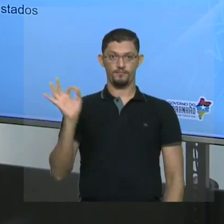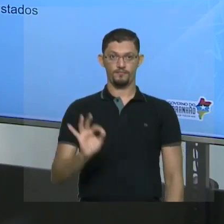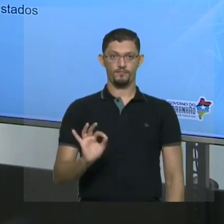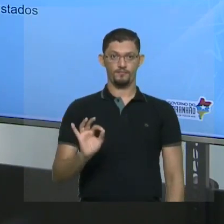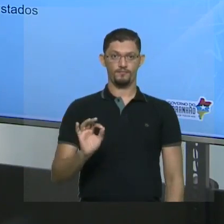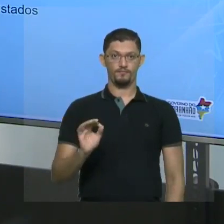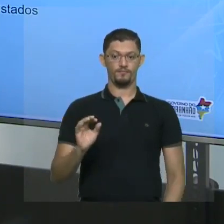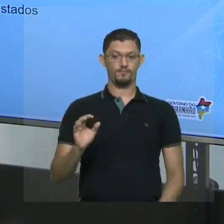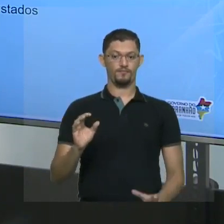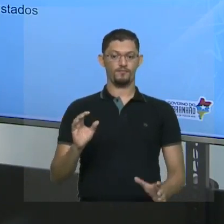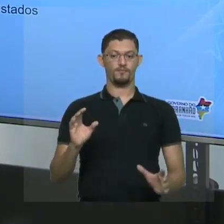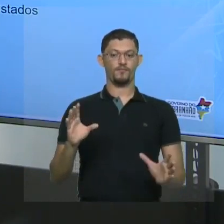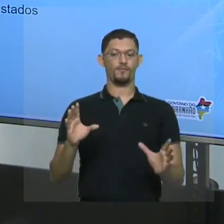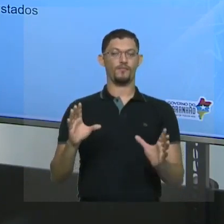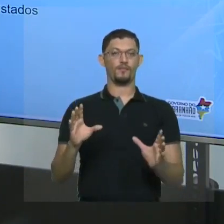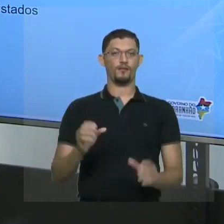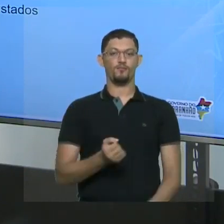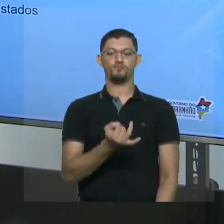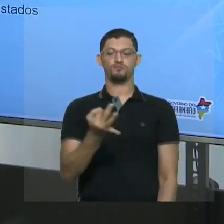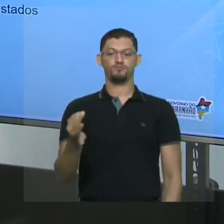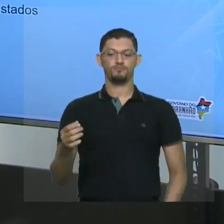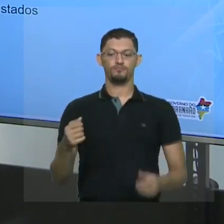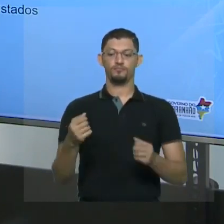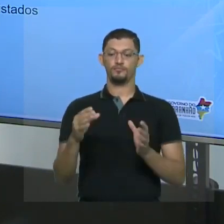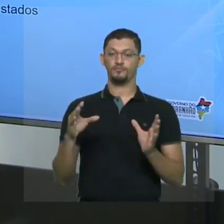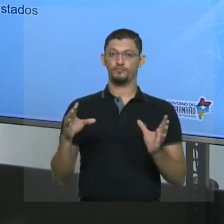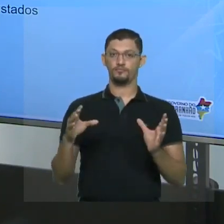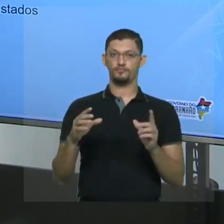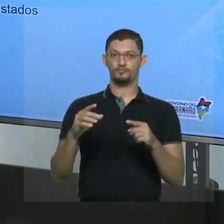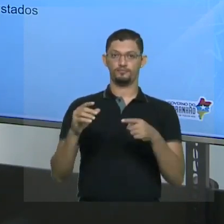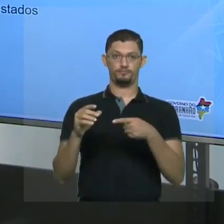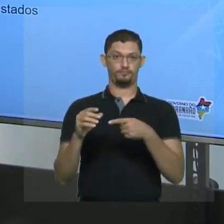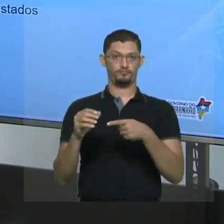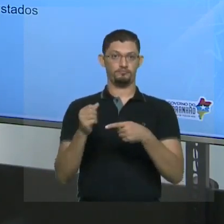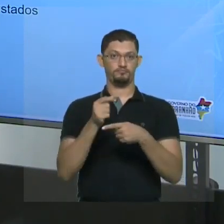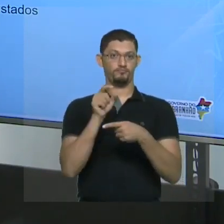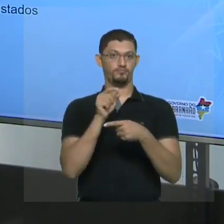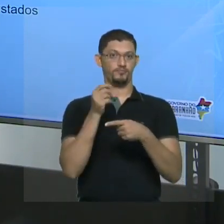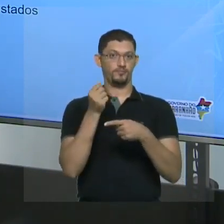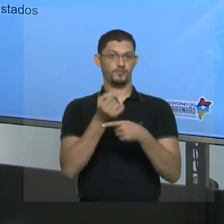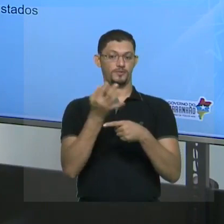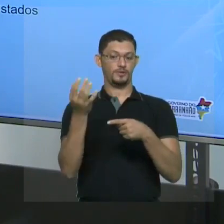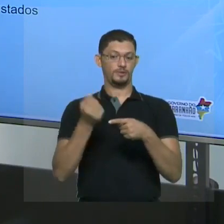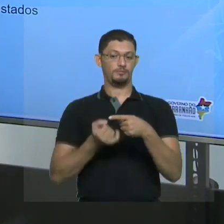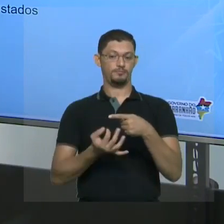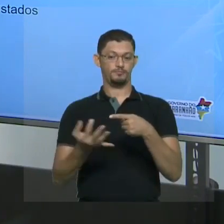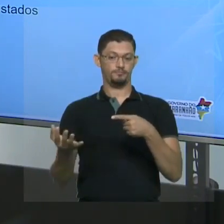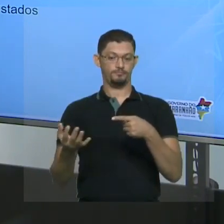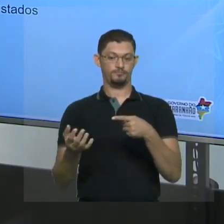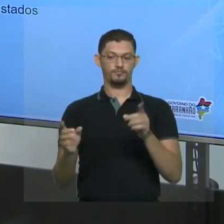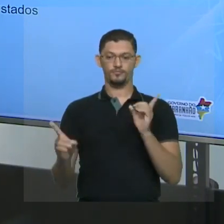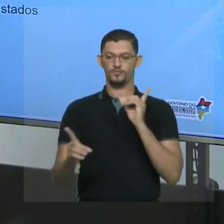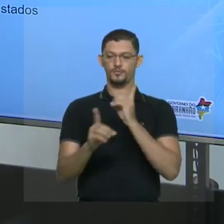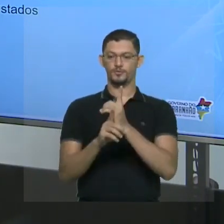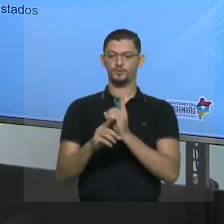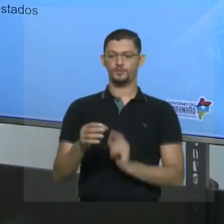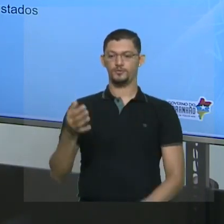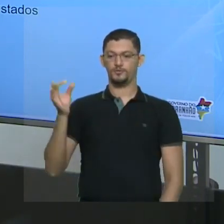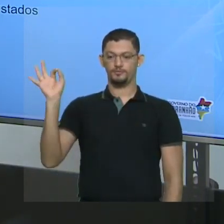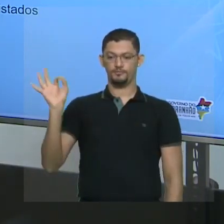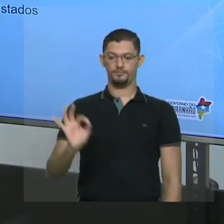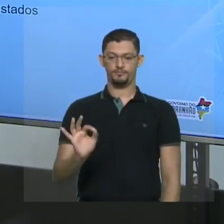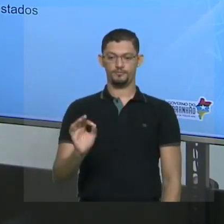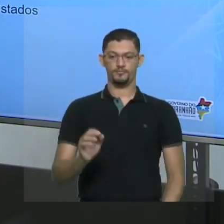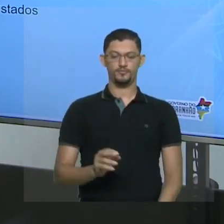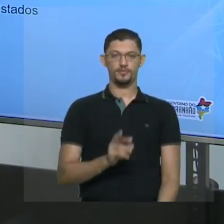uma quantidade, eu logo divido a parte pelo todo. E isso eu encontro o porcento. Logo, a minha opção